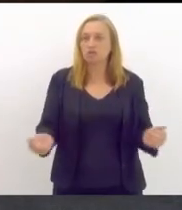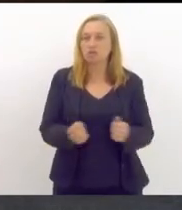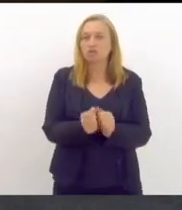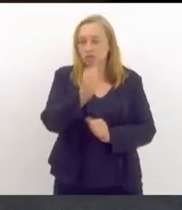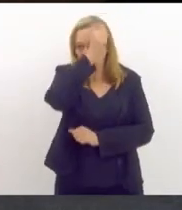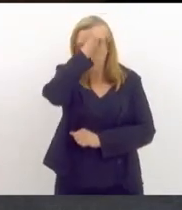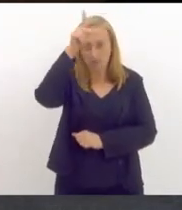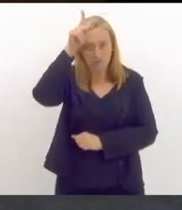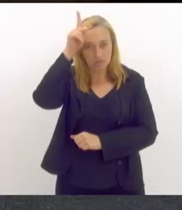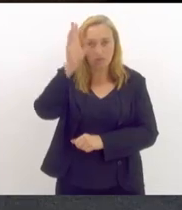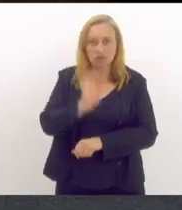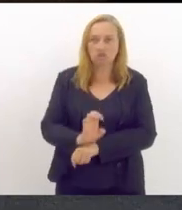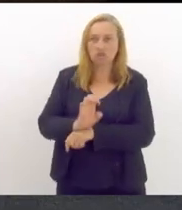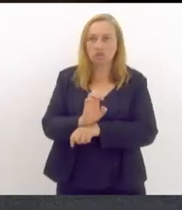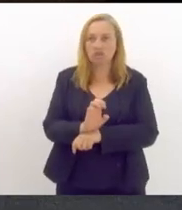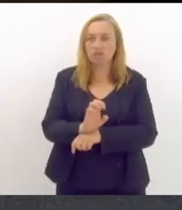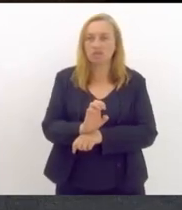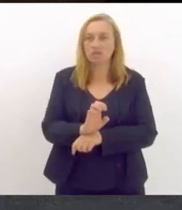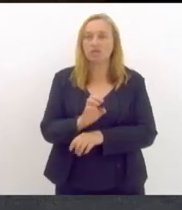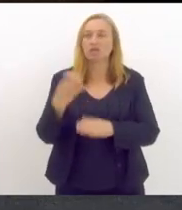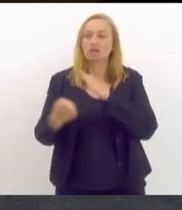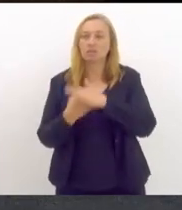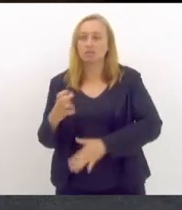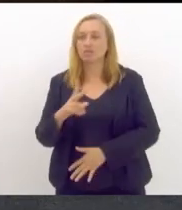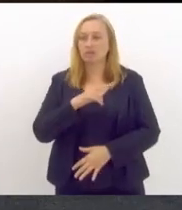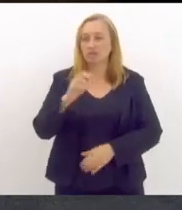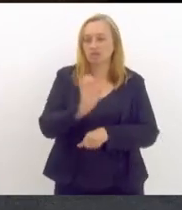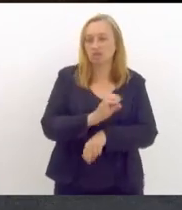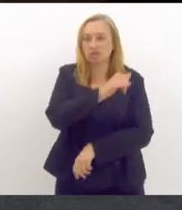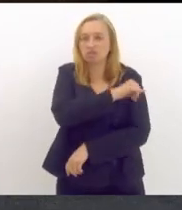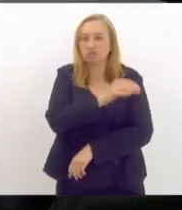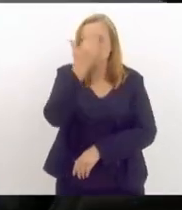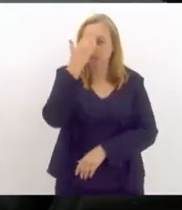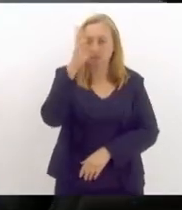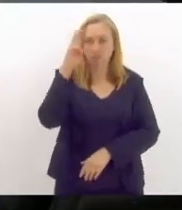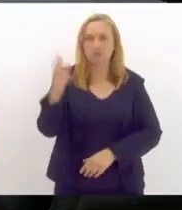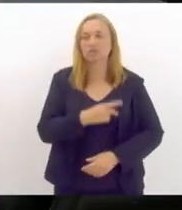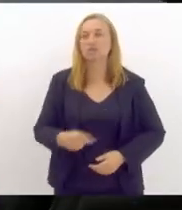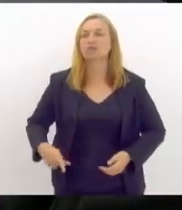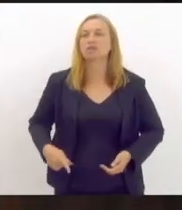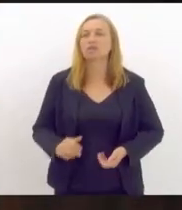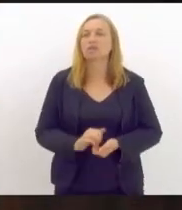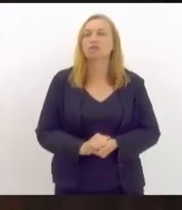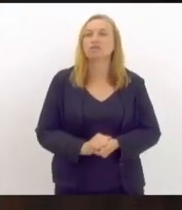à prefeituras estados empresas privados no estado do Rio de Janeiro Obrigado presidente